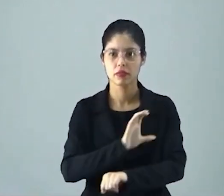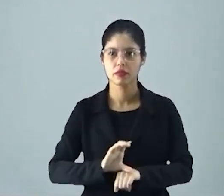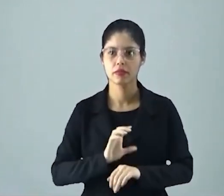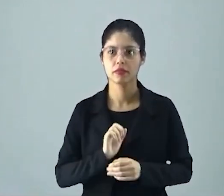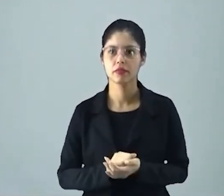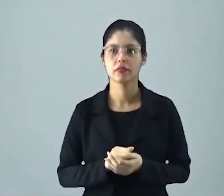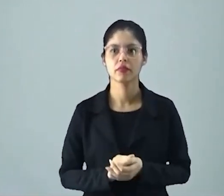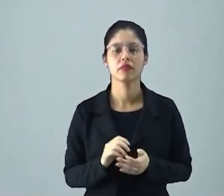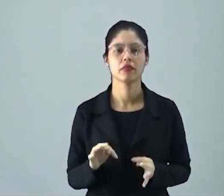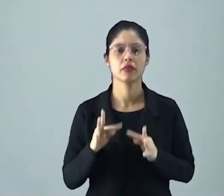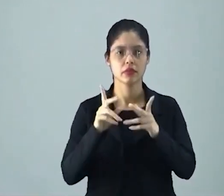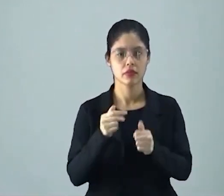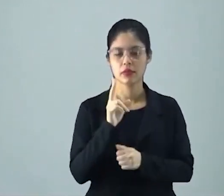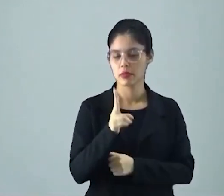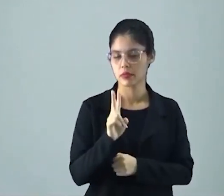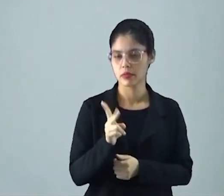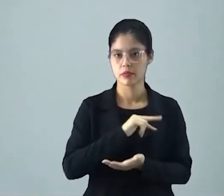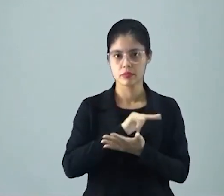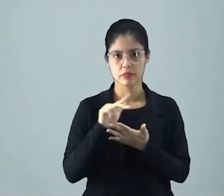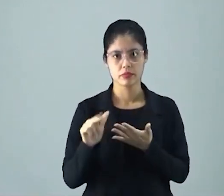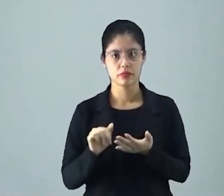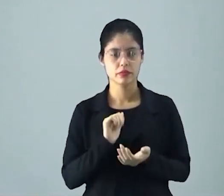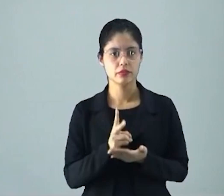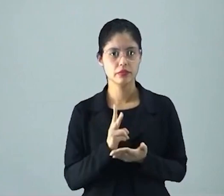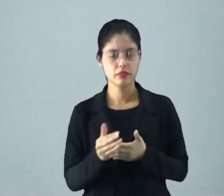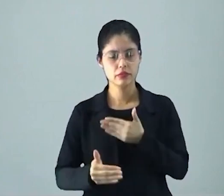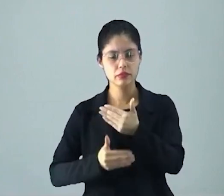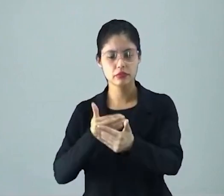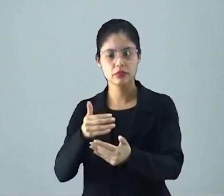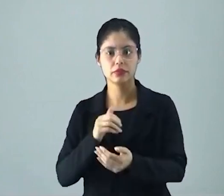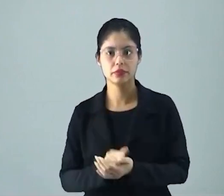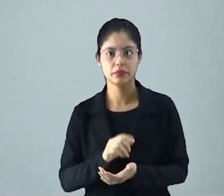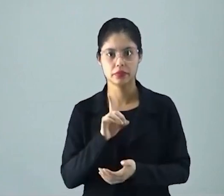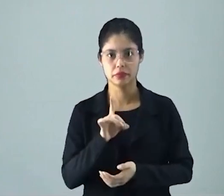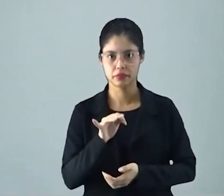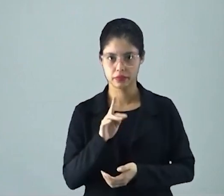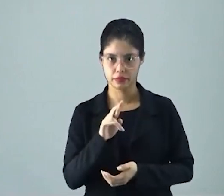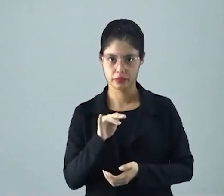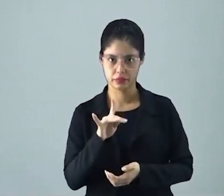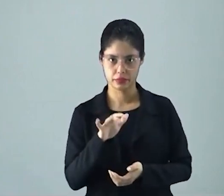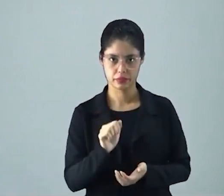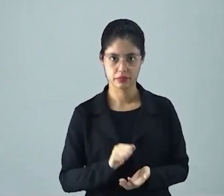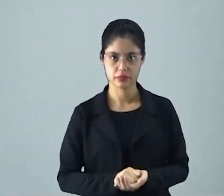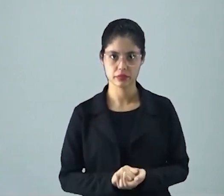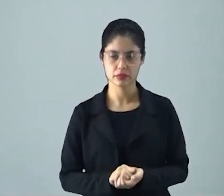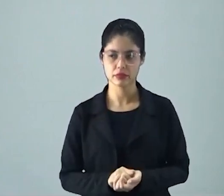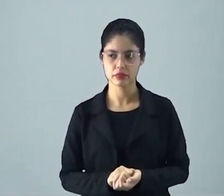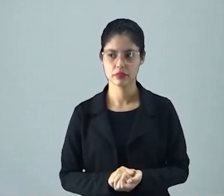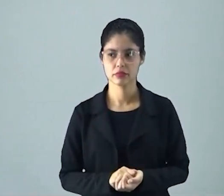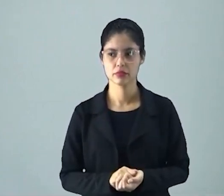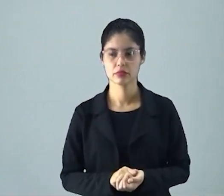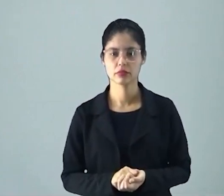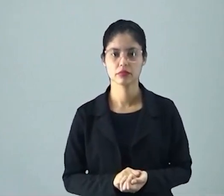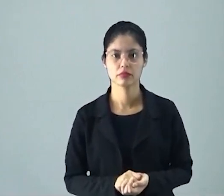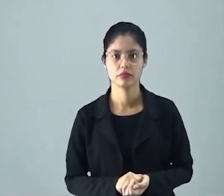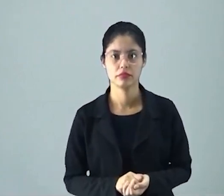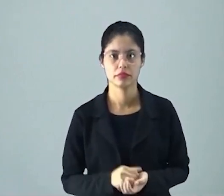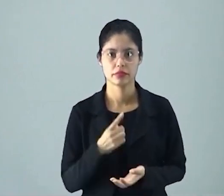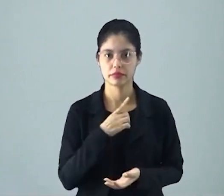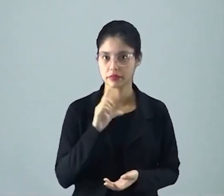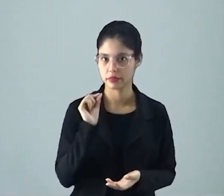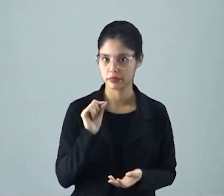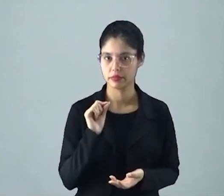cultural. Todas elas são a mesma variação, o mesmo processo, que é a diastrática, certo? Vamos. Então